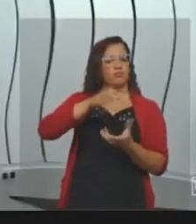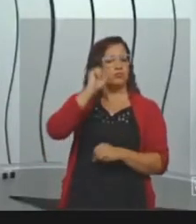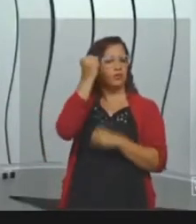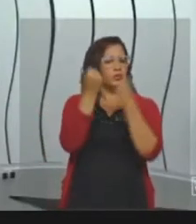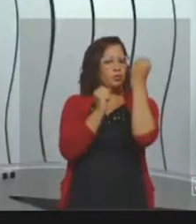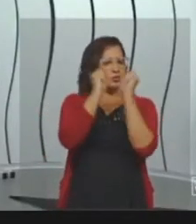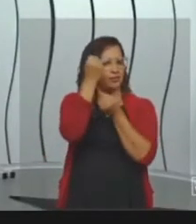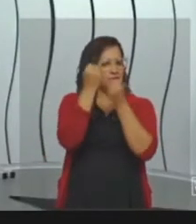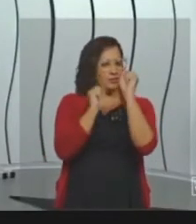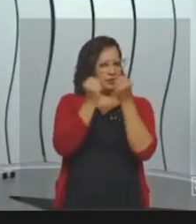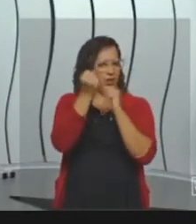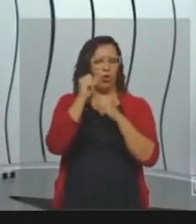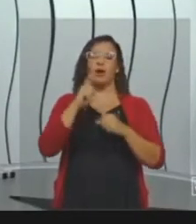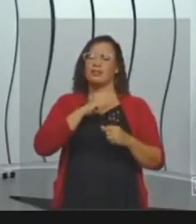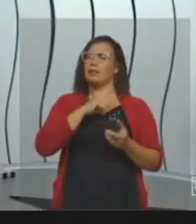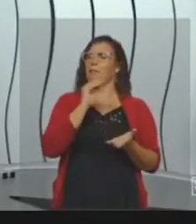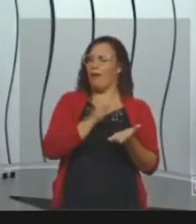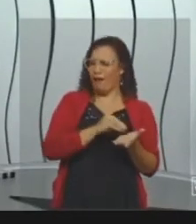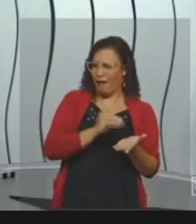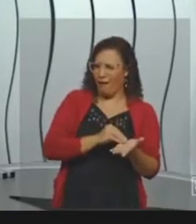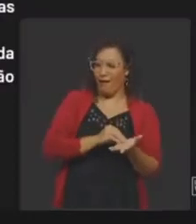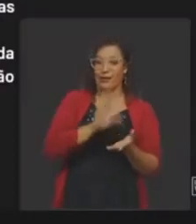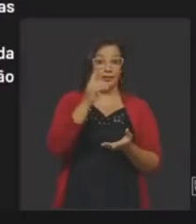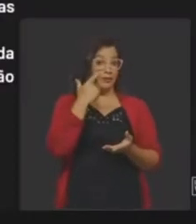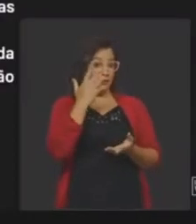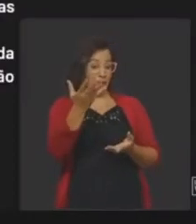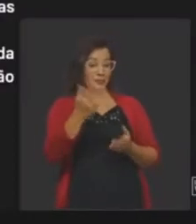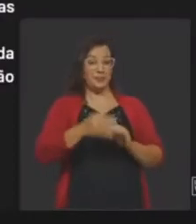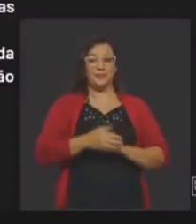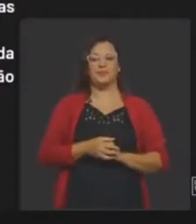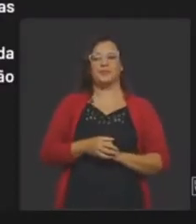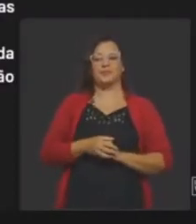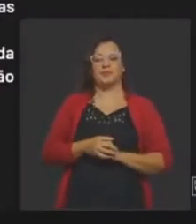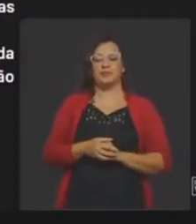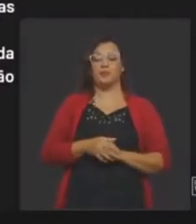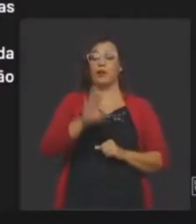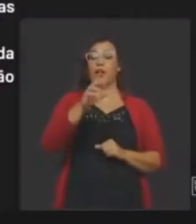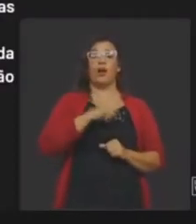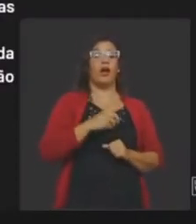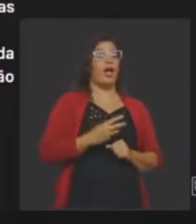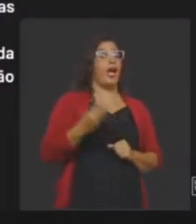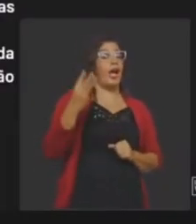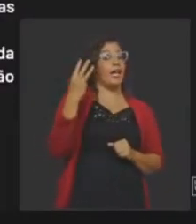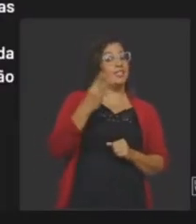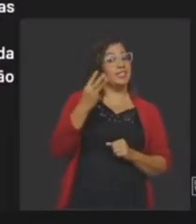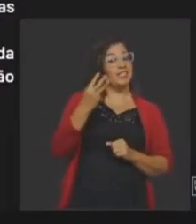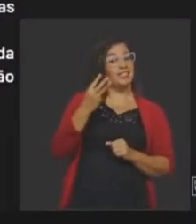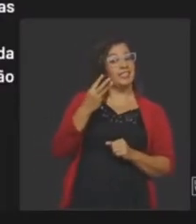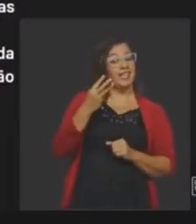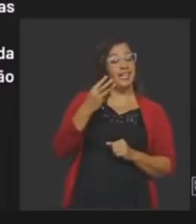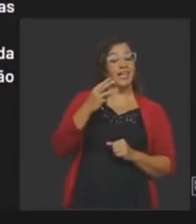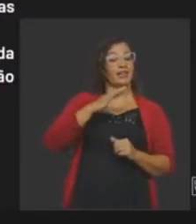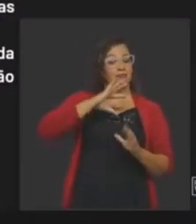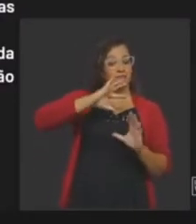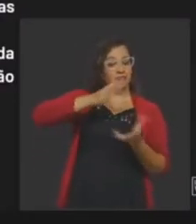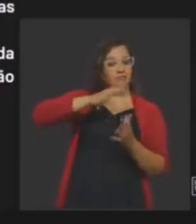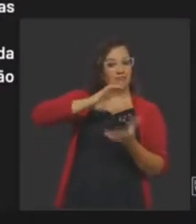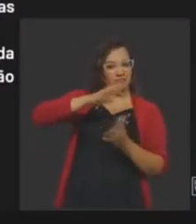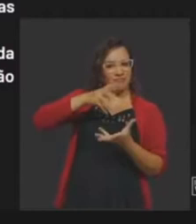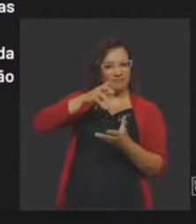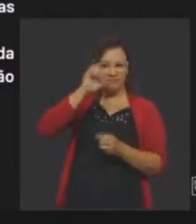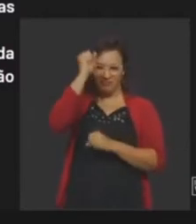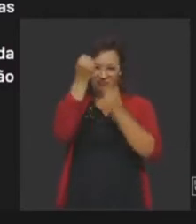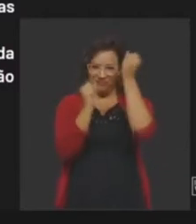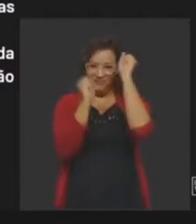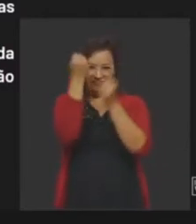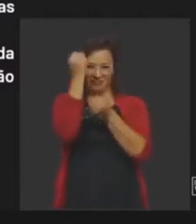Tem mais alguns pontos positivos, vem cá. A terceira revolução industrial, que é considerado aí por alguns aí que existe a